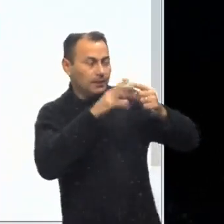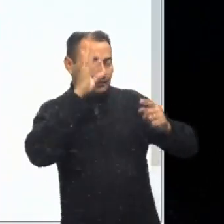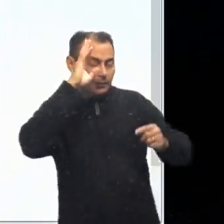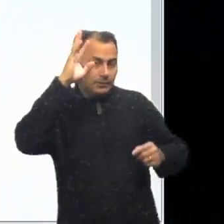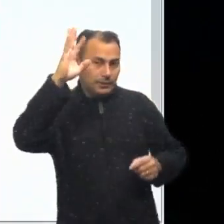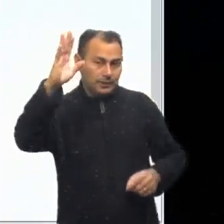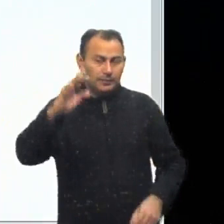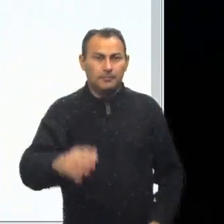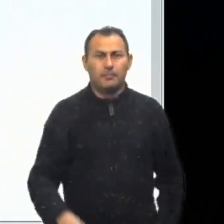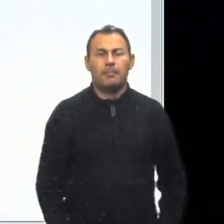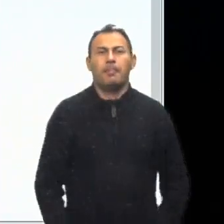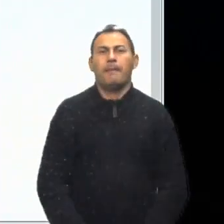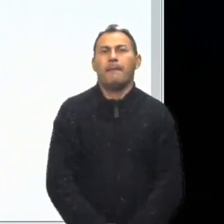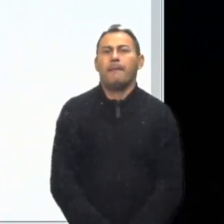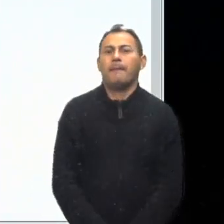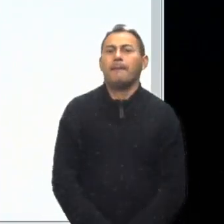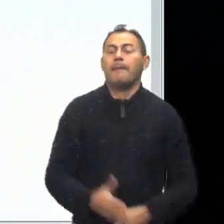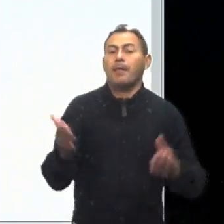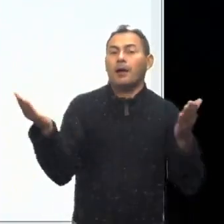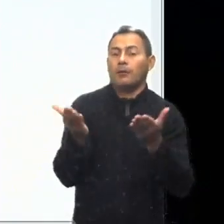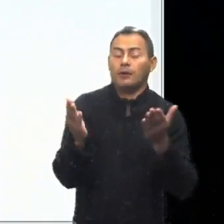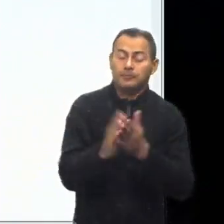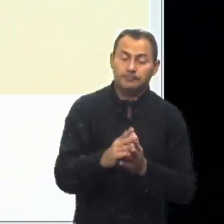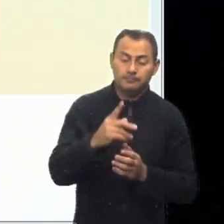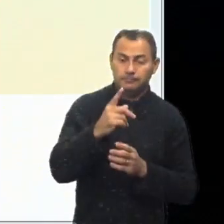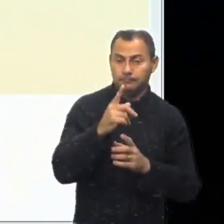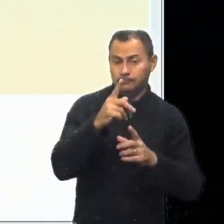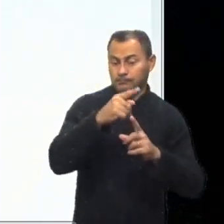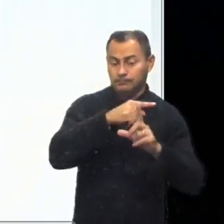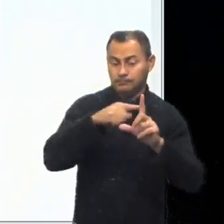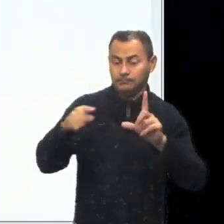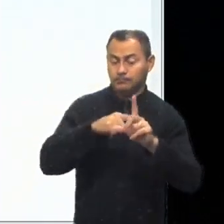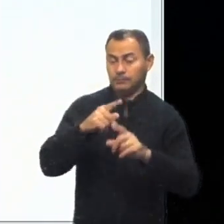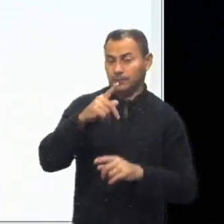teoria. Agora vem a parte de plotar os gráficos.